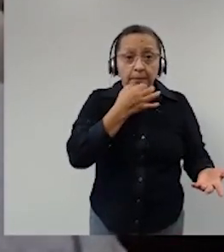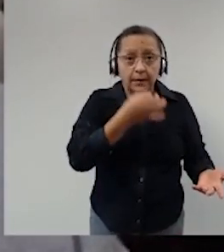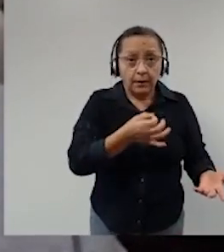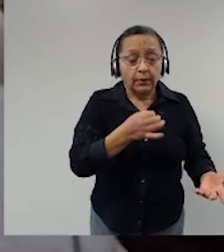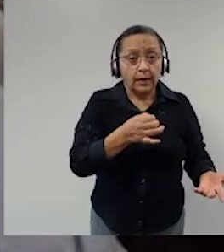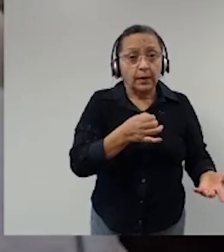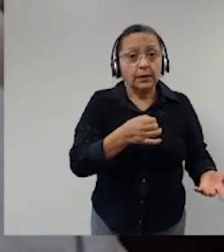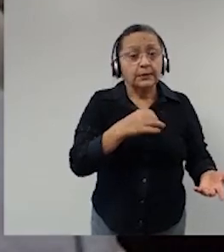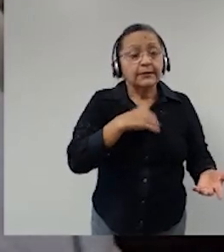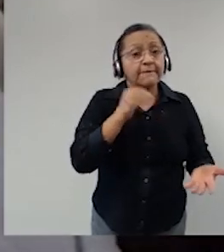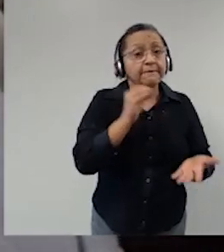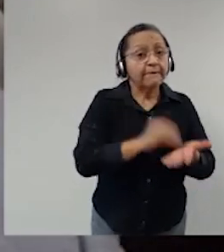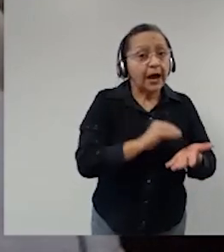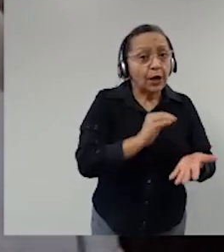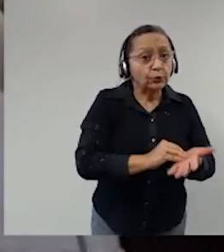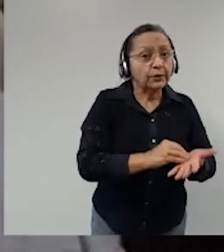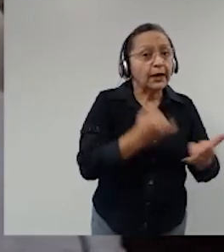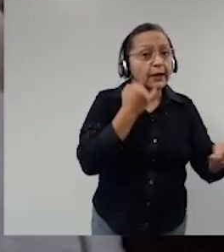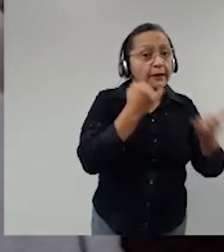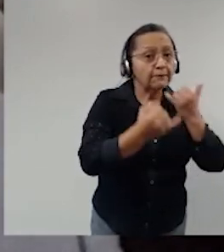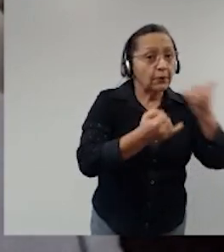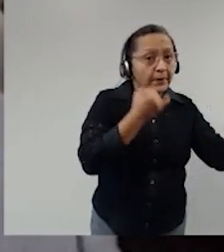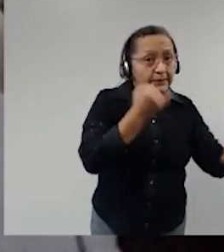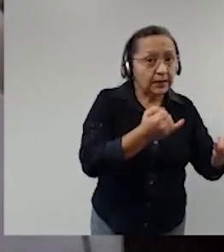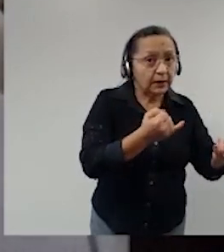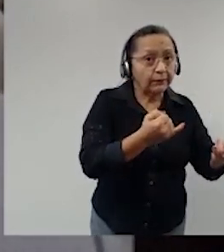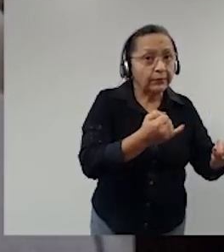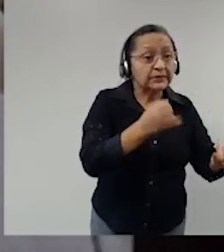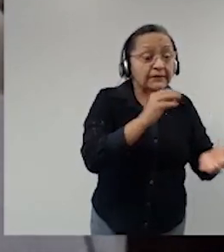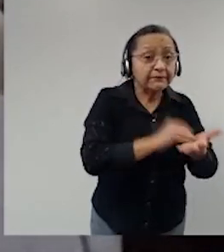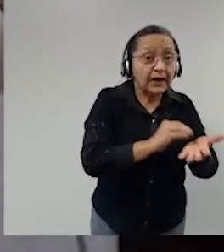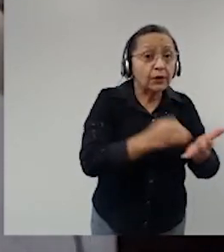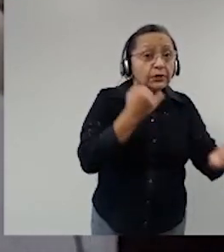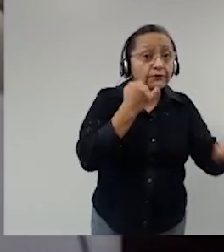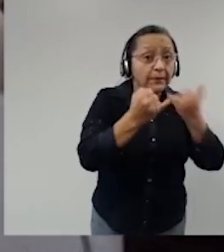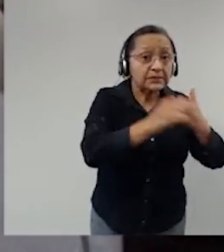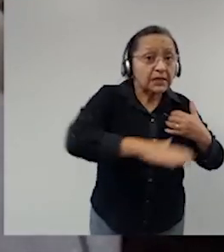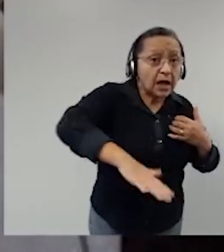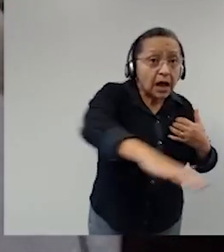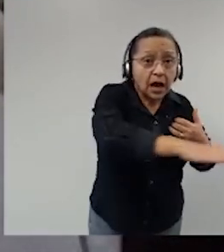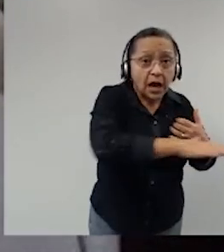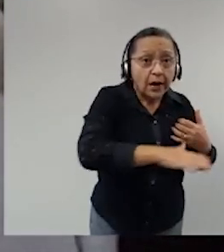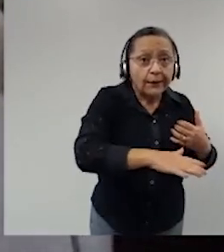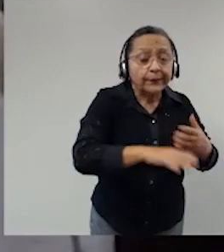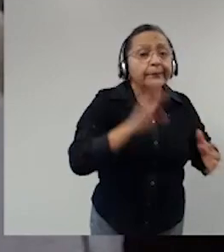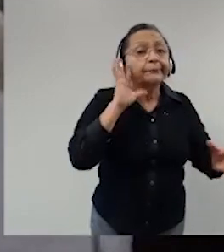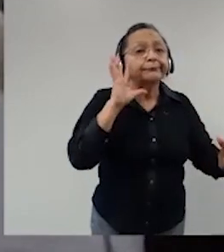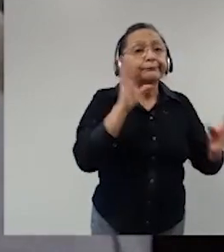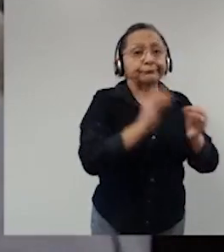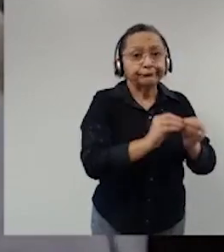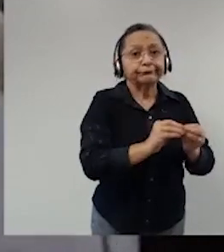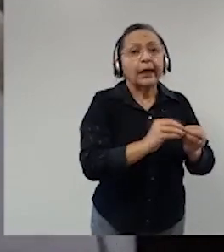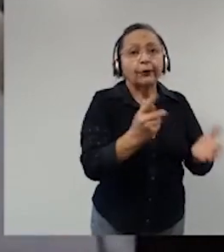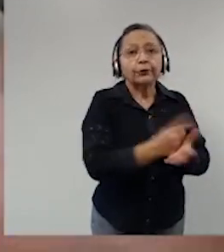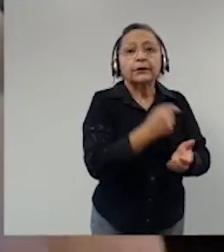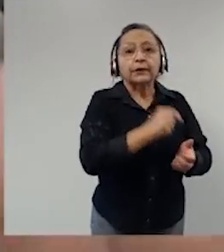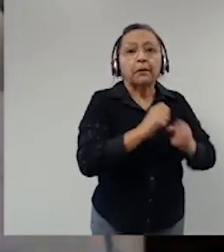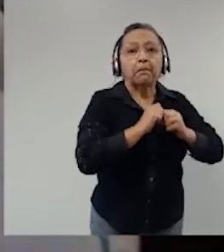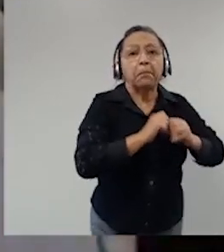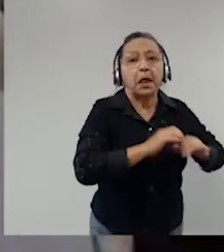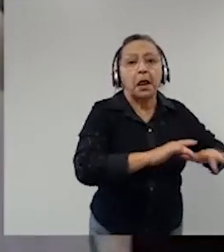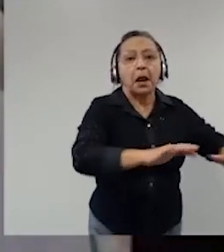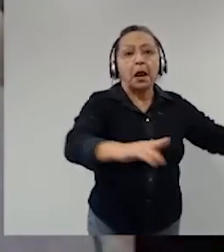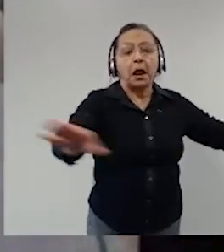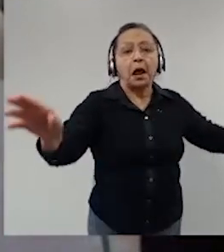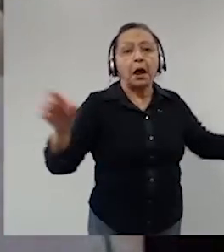de desinformação é o ambiente favorável, propício à disseminação de fake news. E um ambiente de